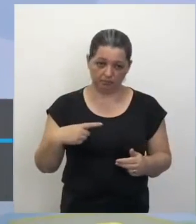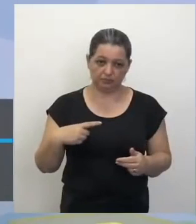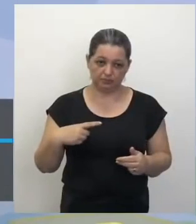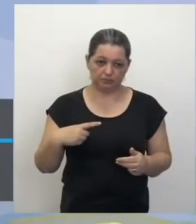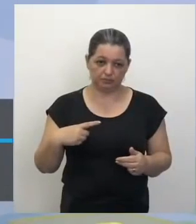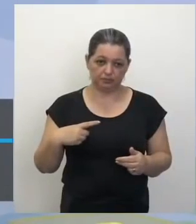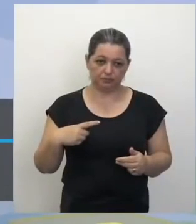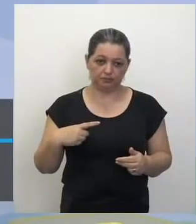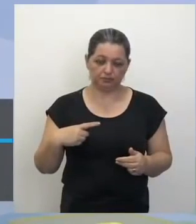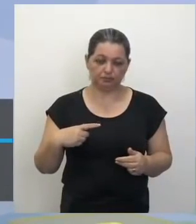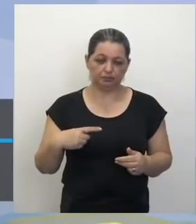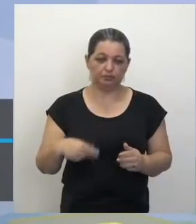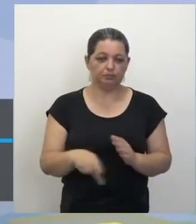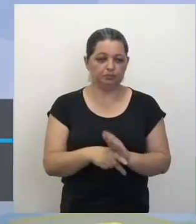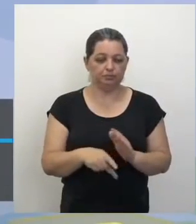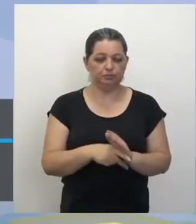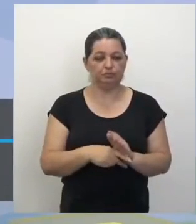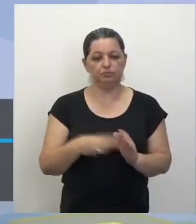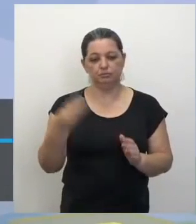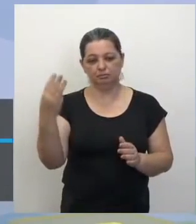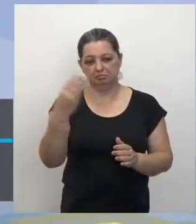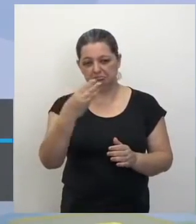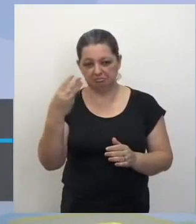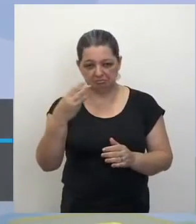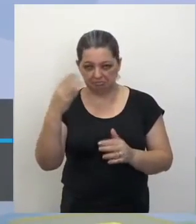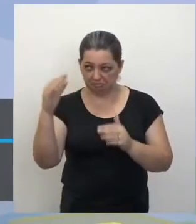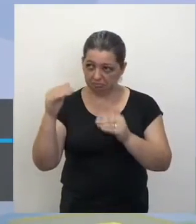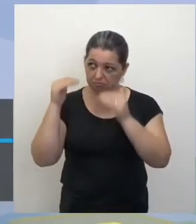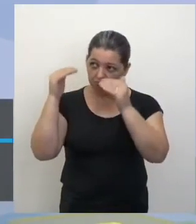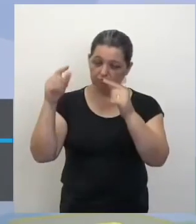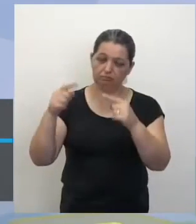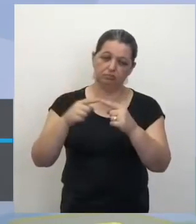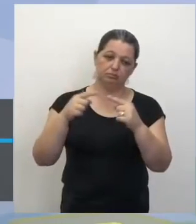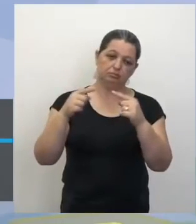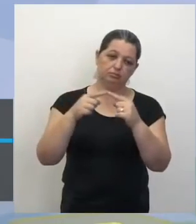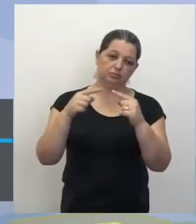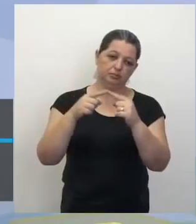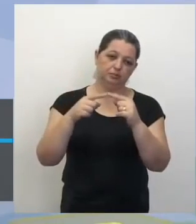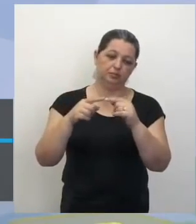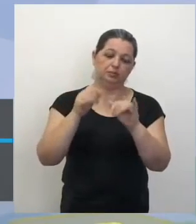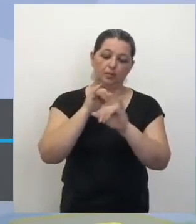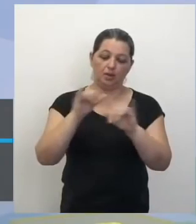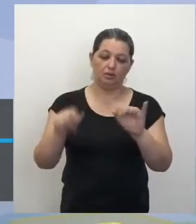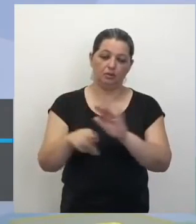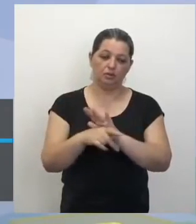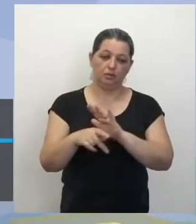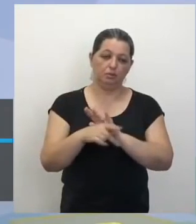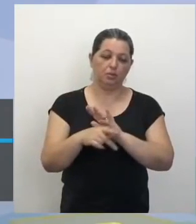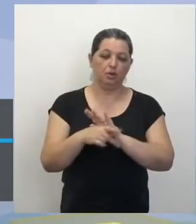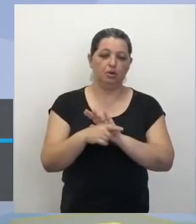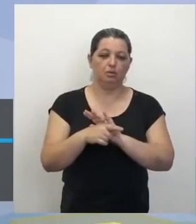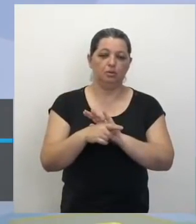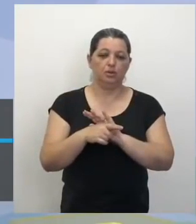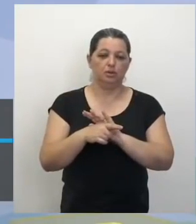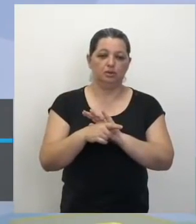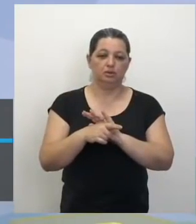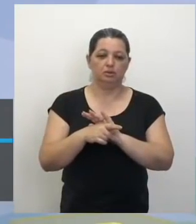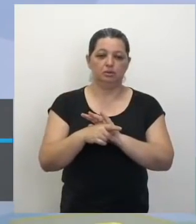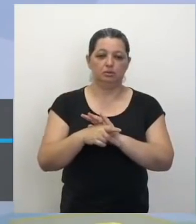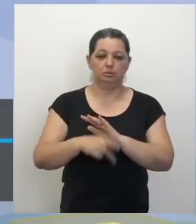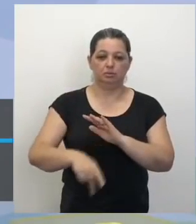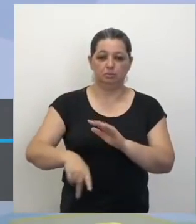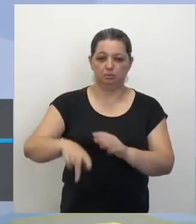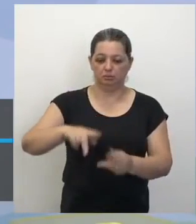terceira dimensão, né, estão conectadas por uma energia maior, que é a energia do próprio